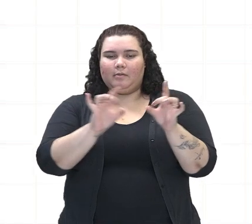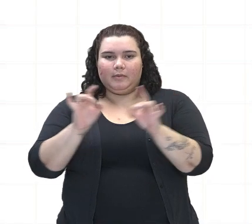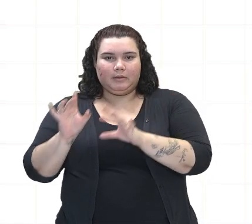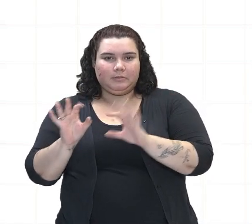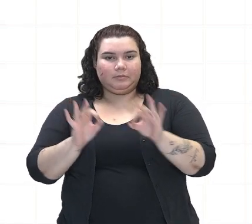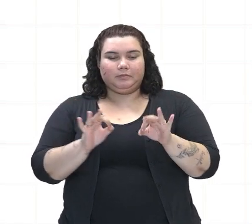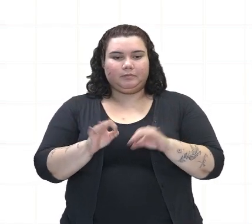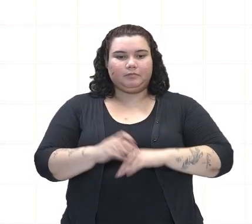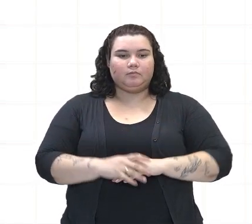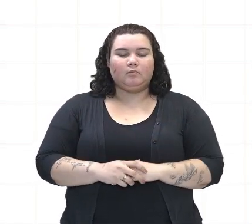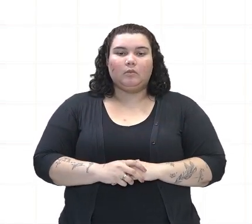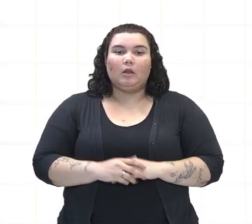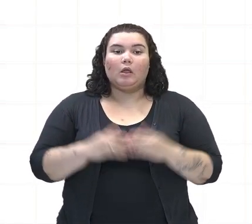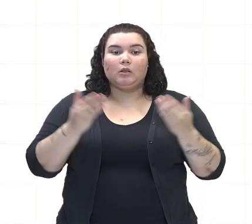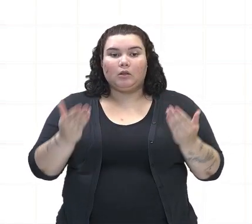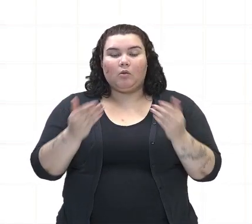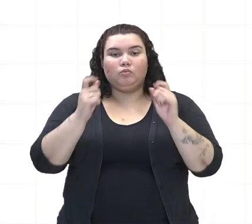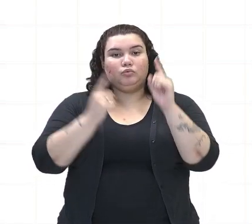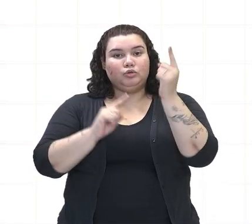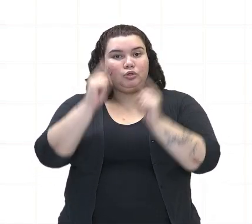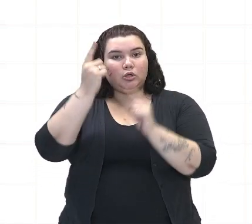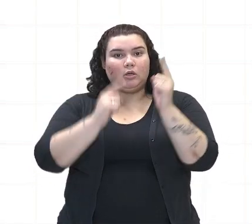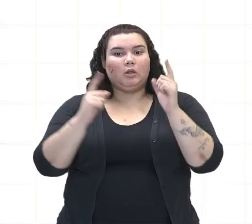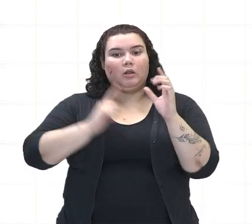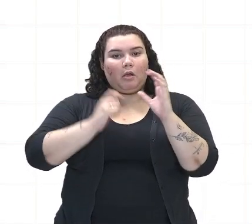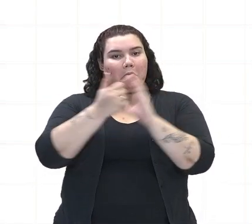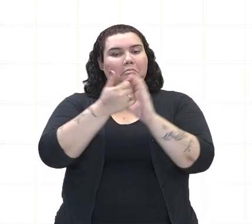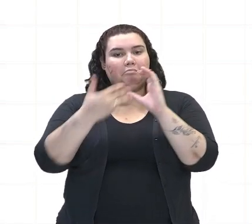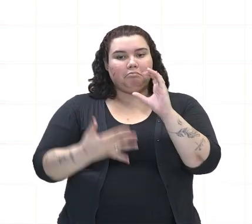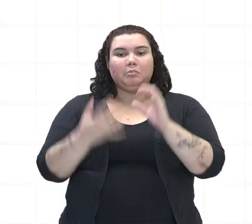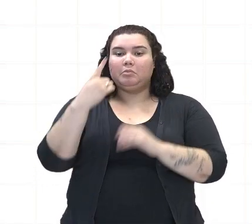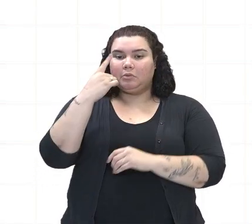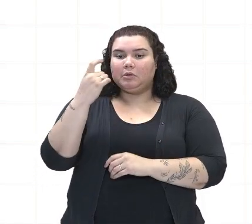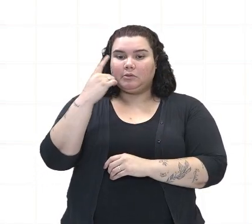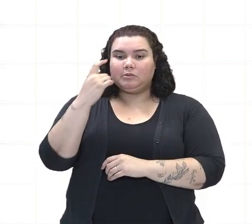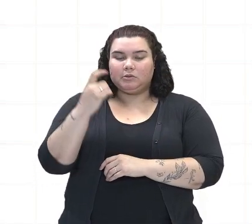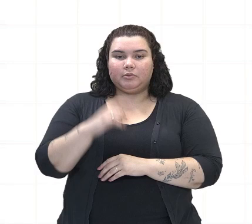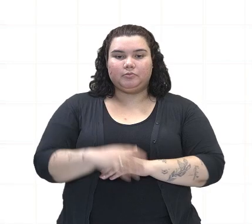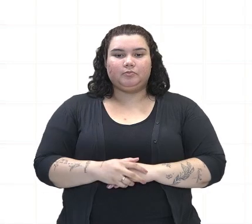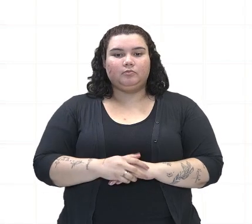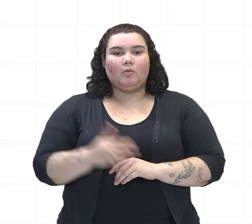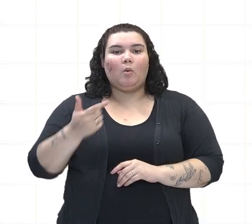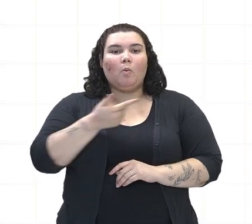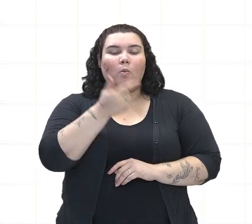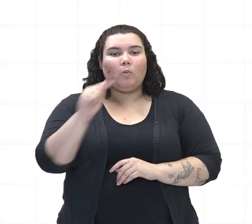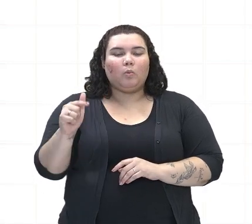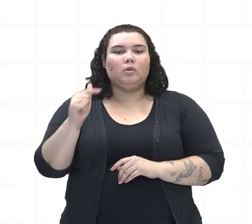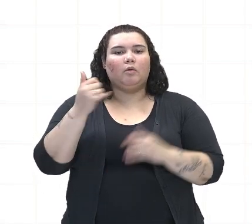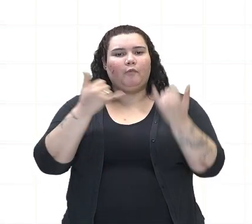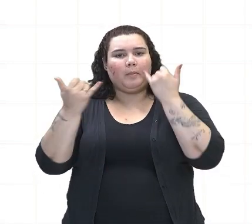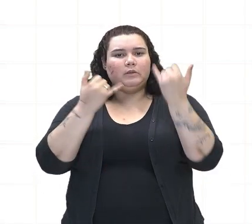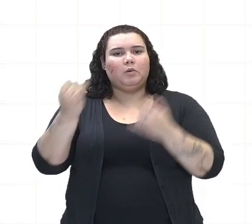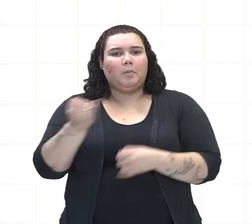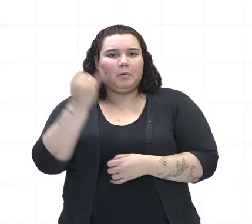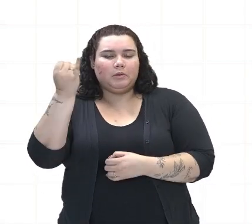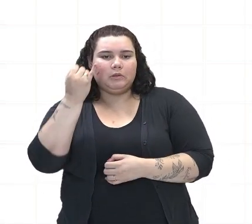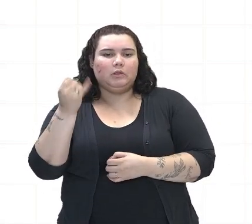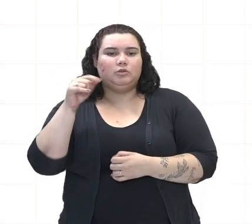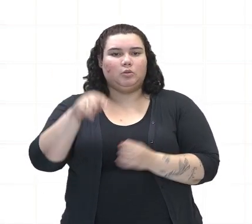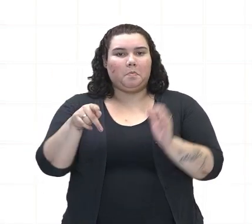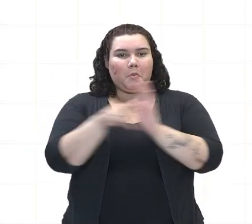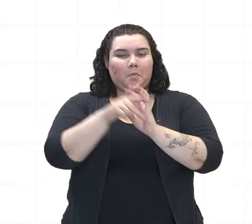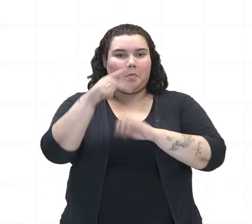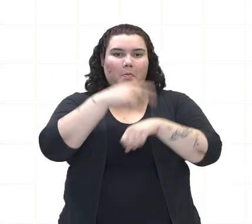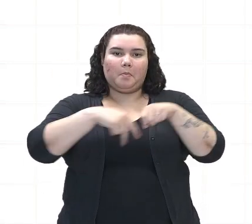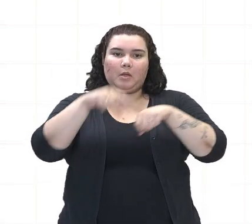pouco. Então o Chile tem uma característica interessante, né, com relação a isso. Outra coisa importante para o Chile e para todos os países também da América Latina